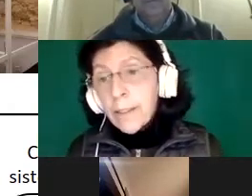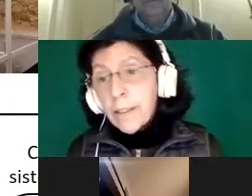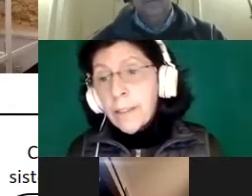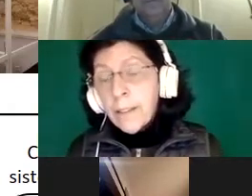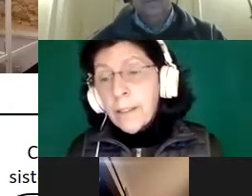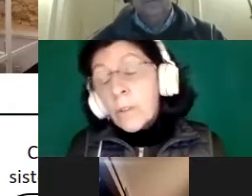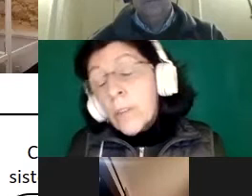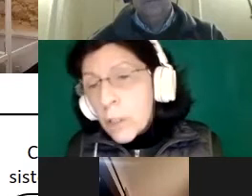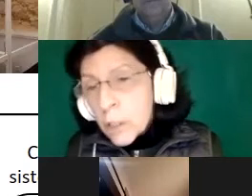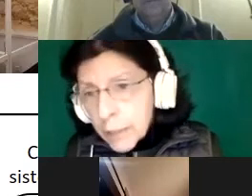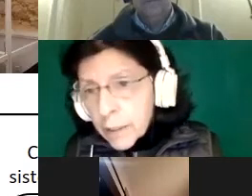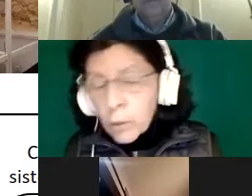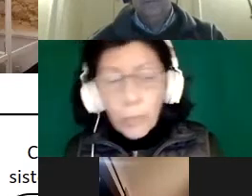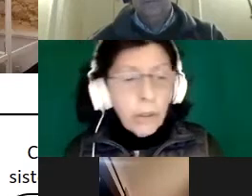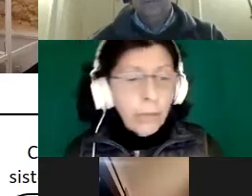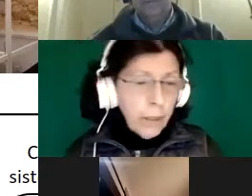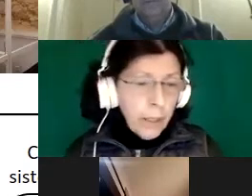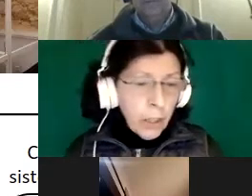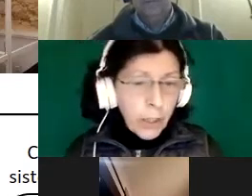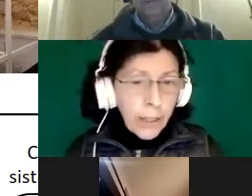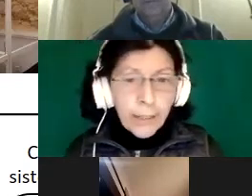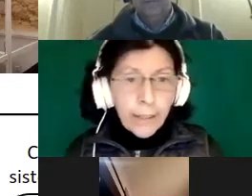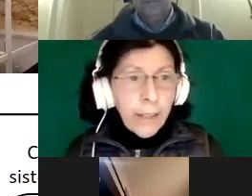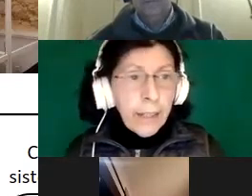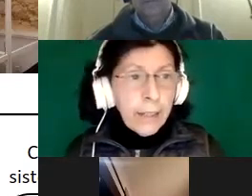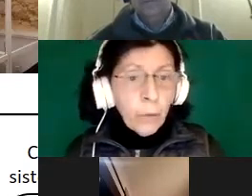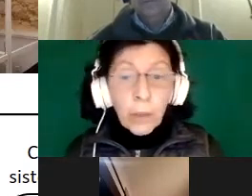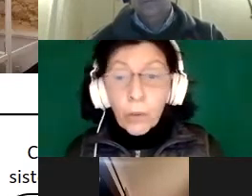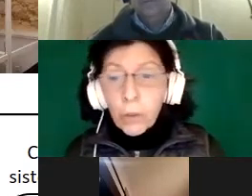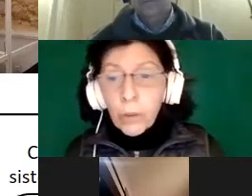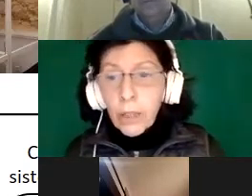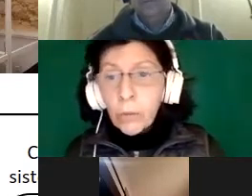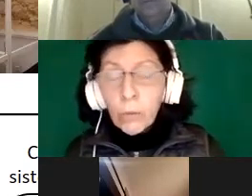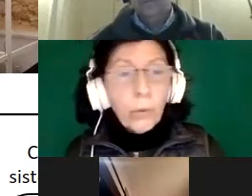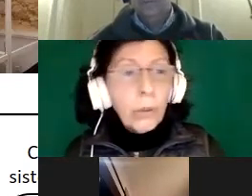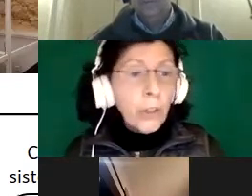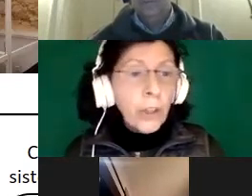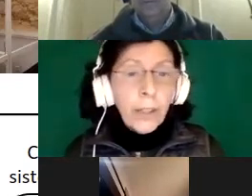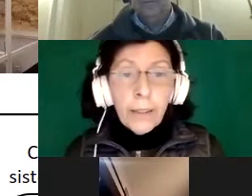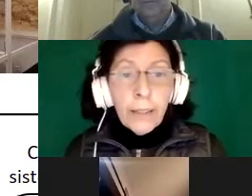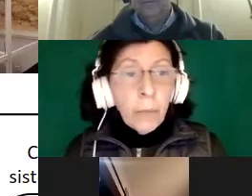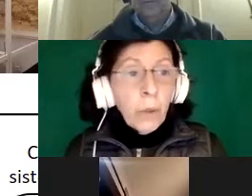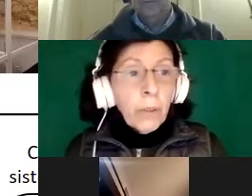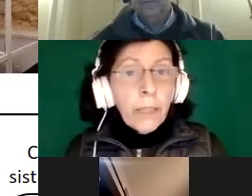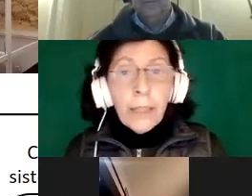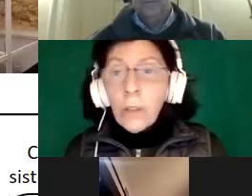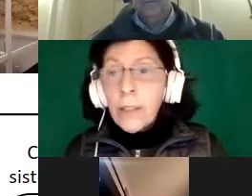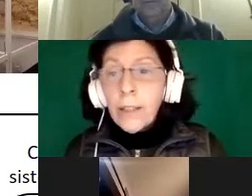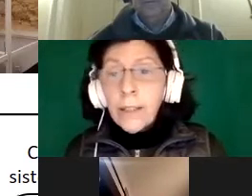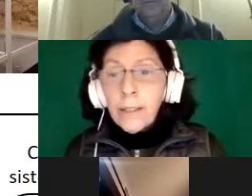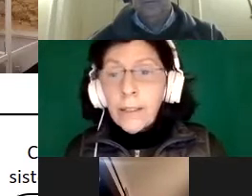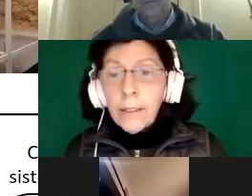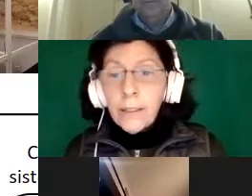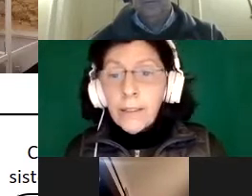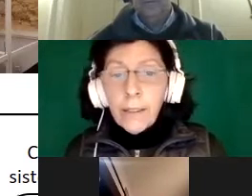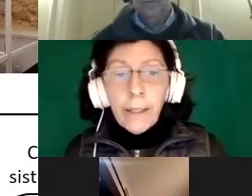sistemática ou tão sistemática quanto possível, chegar a uma reconstituição do núcleo original. Bom, a nossa